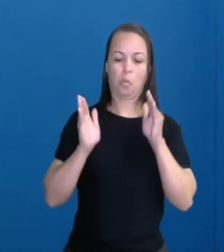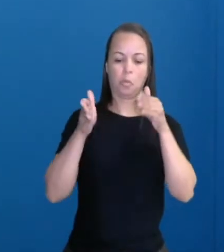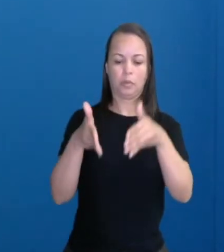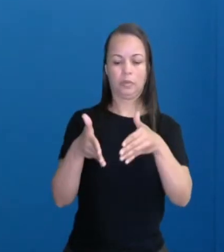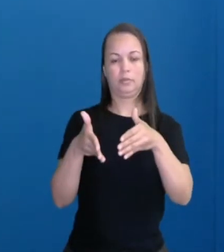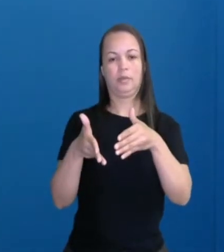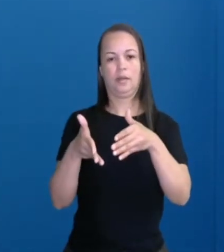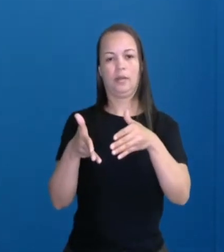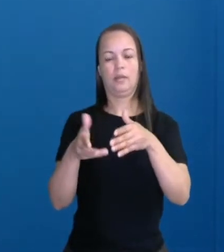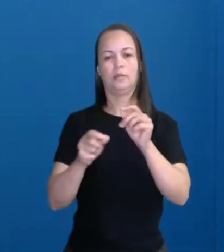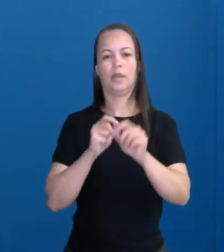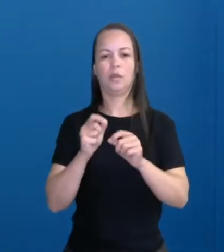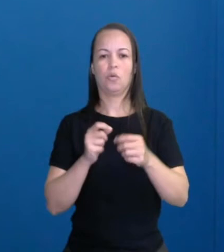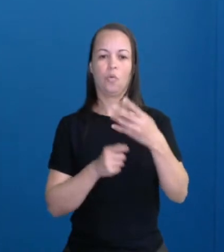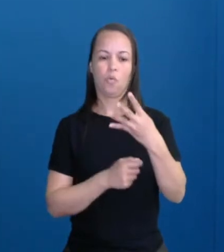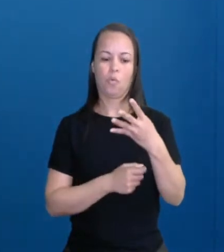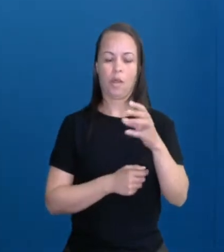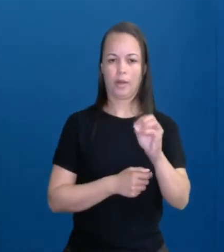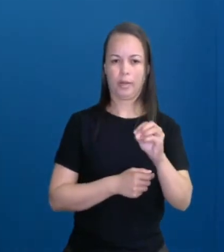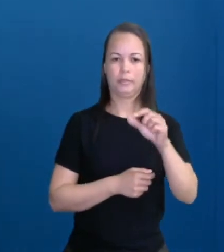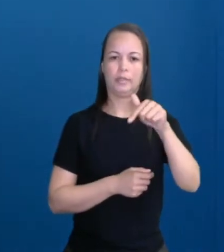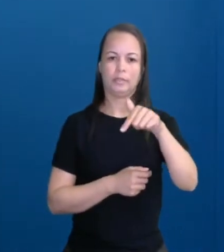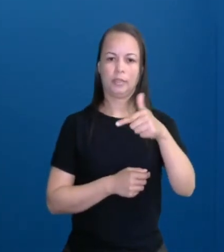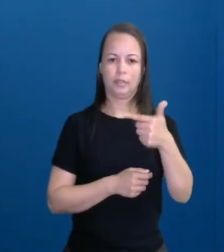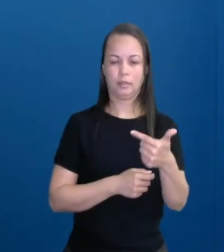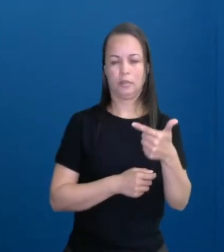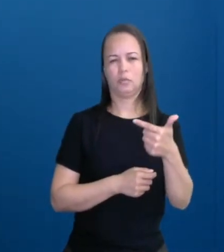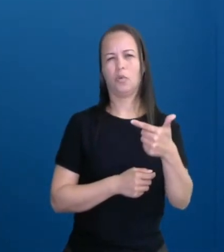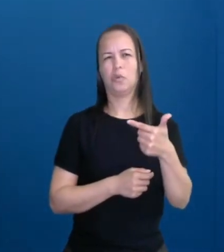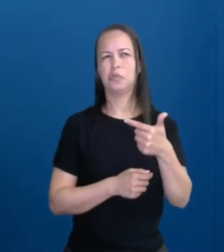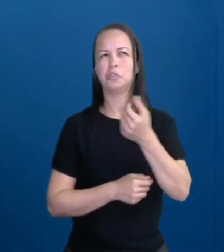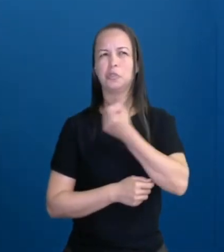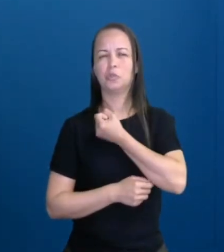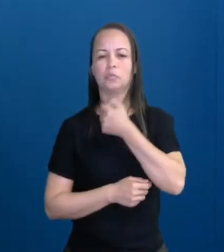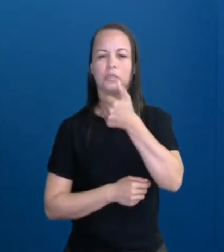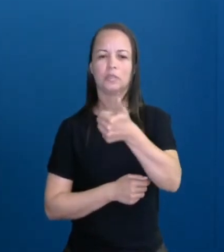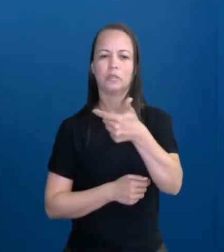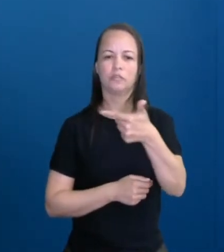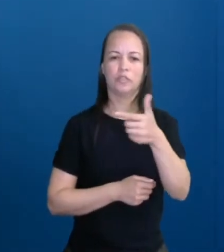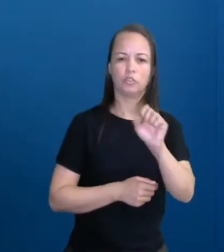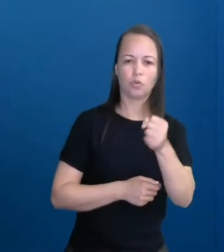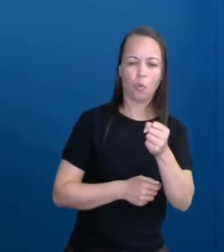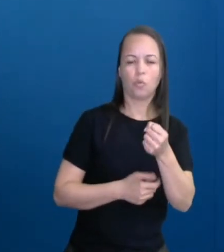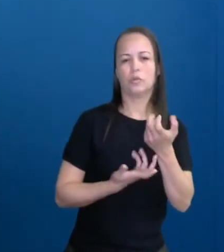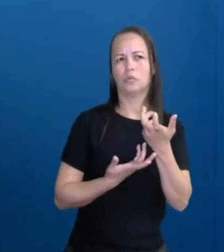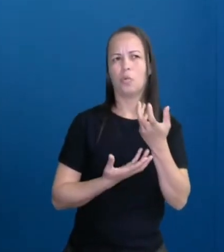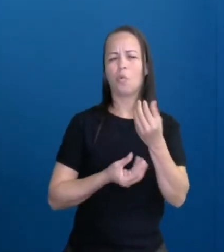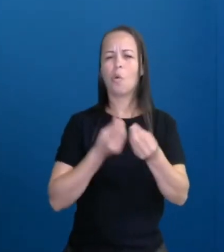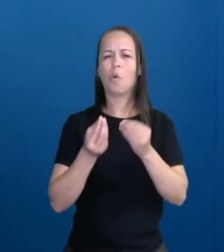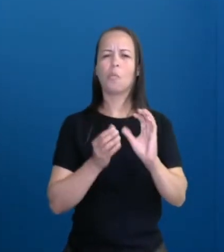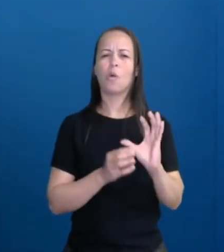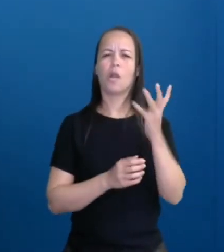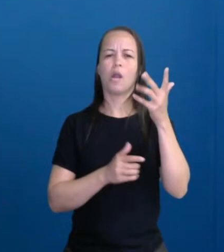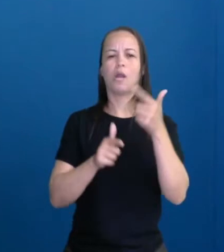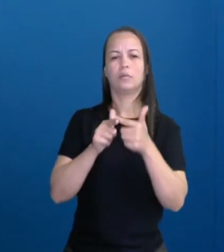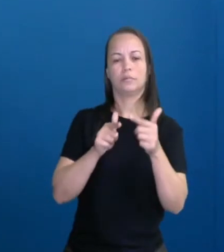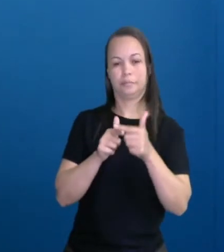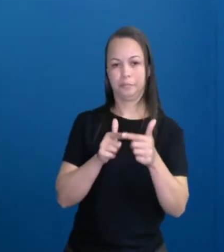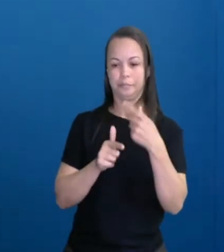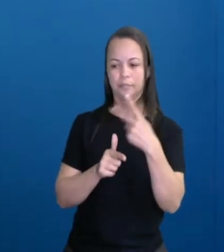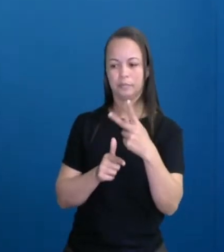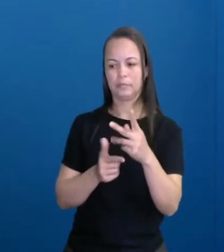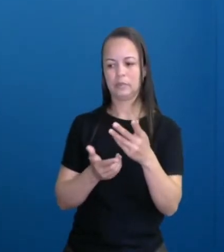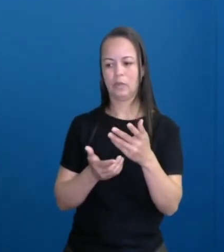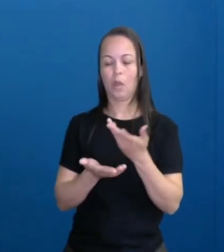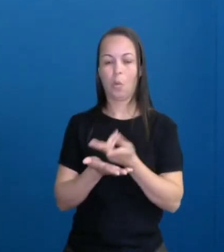aos números 40, 72 e 128, tá bom? Como é que a gente faz, então, para resolver um problema quando